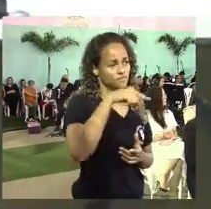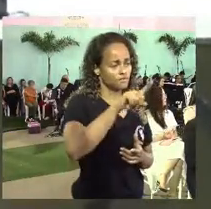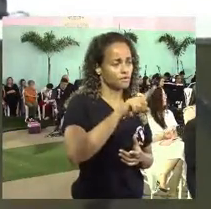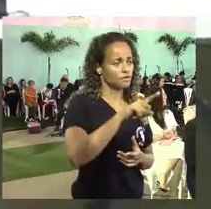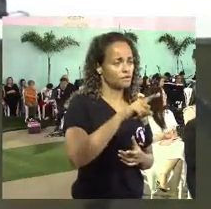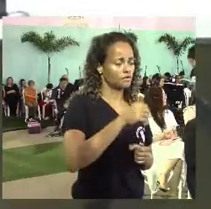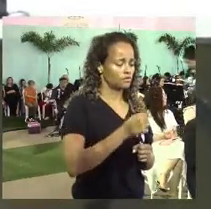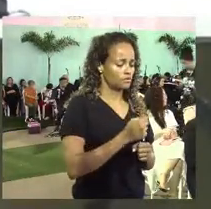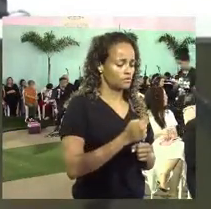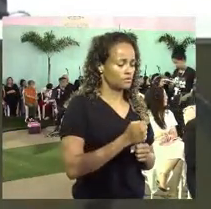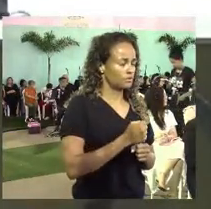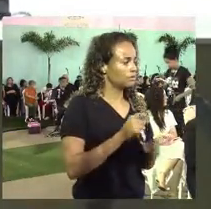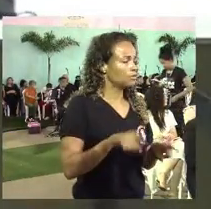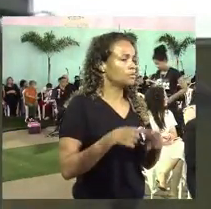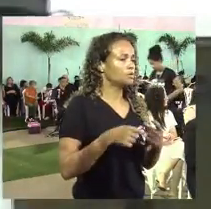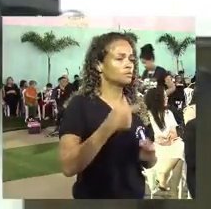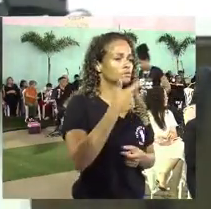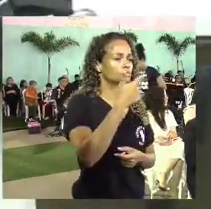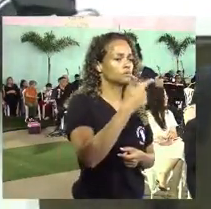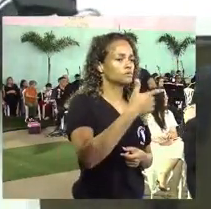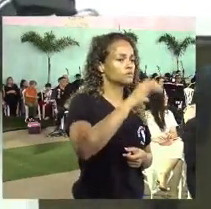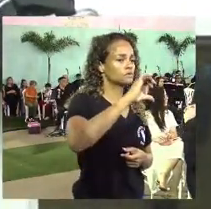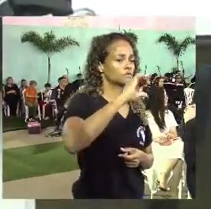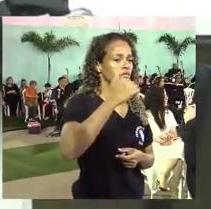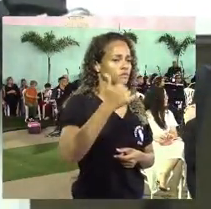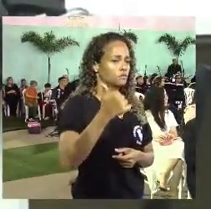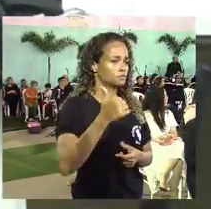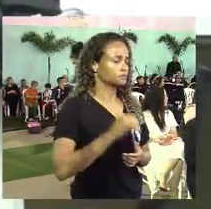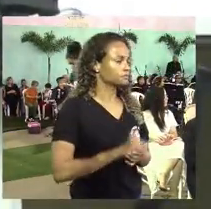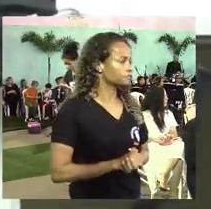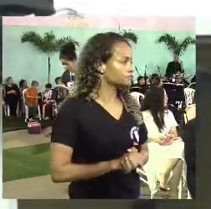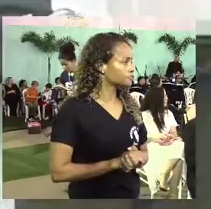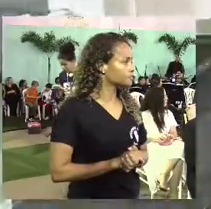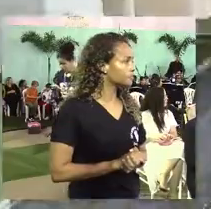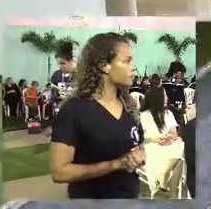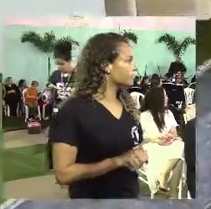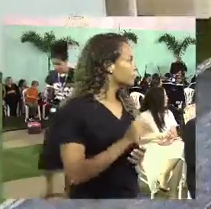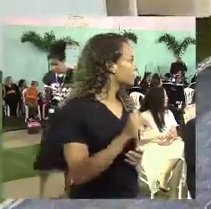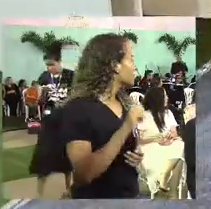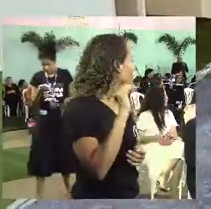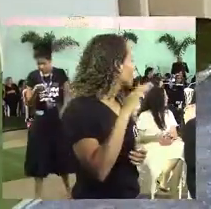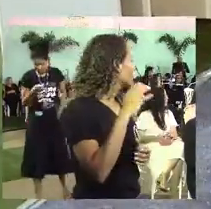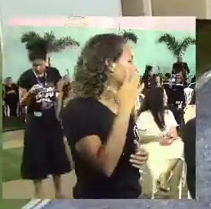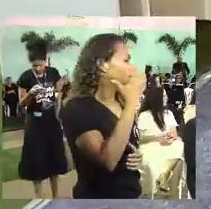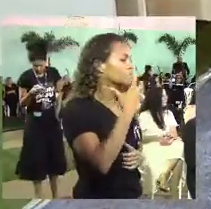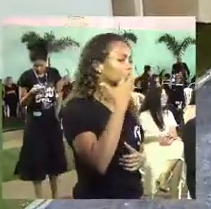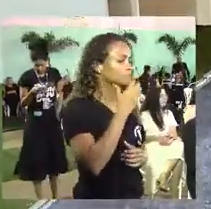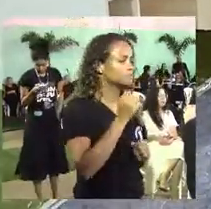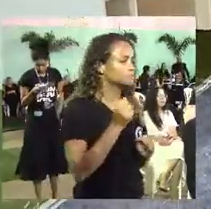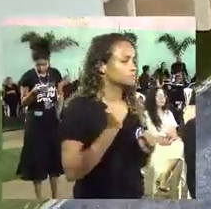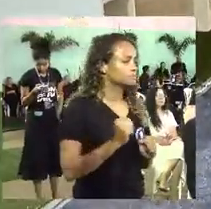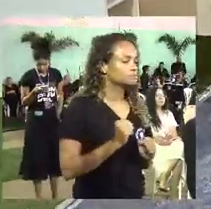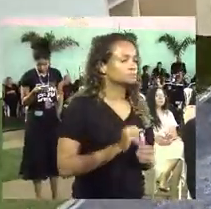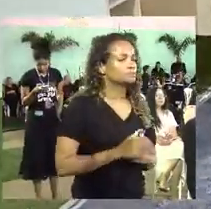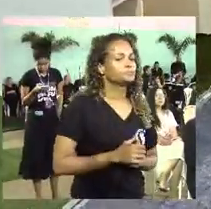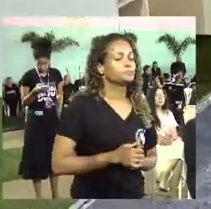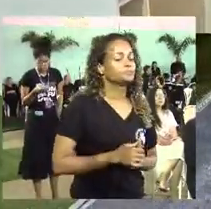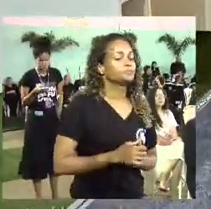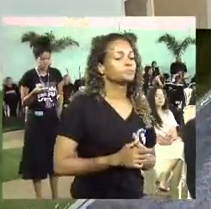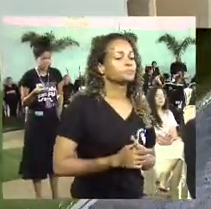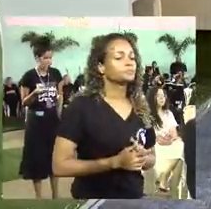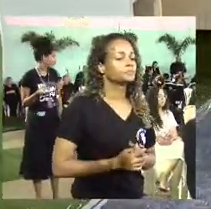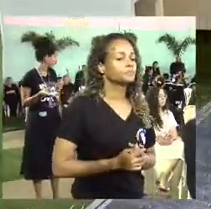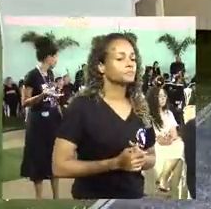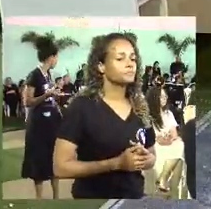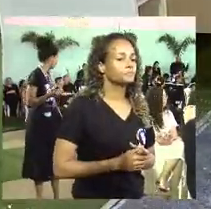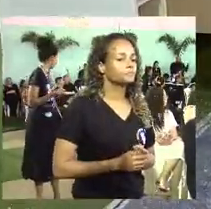me ajuda aqui por favor sim eu amo a mensagem da cruz quem pode cantar por favor sim eu amo a mensagem da